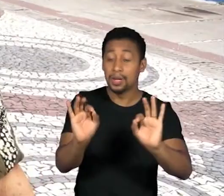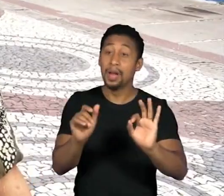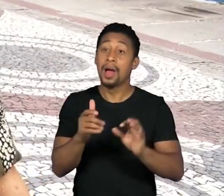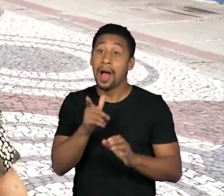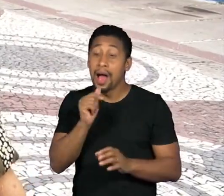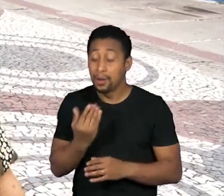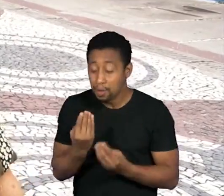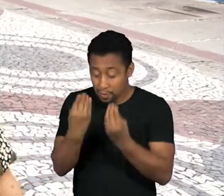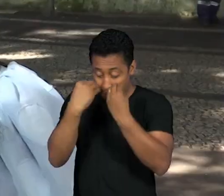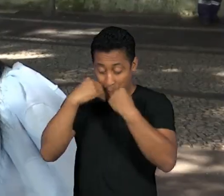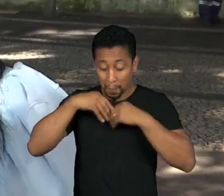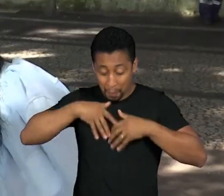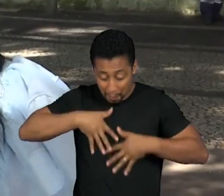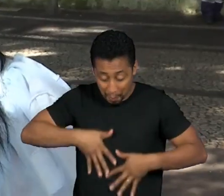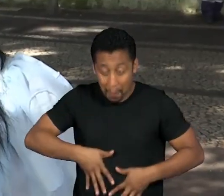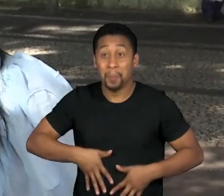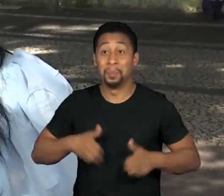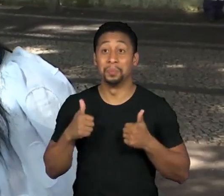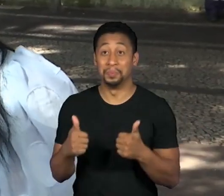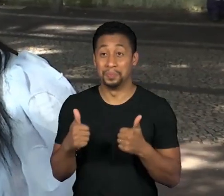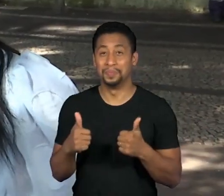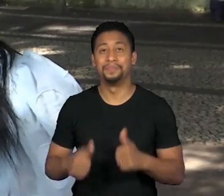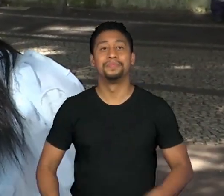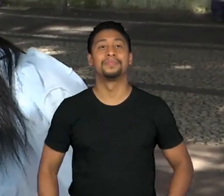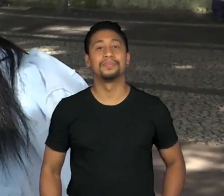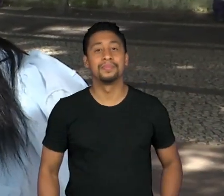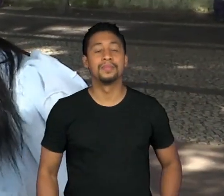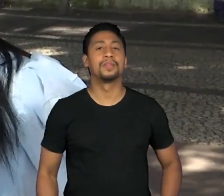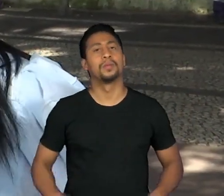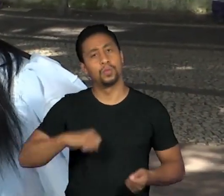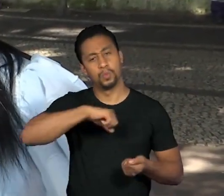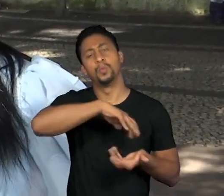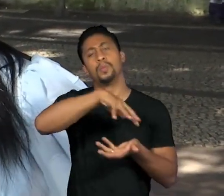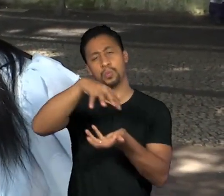funciona perfeitamente. Infelizmente, o mundo inteiro,